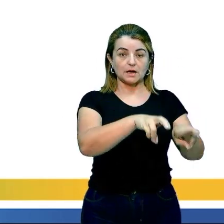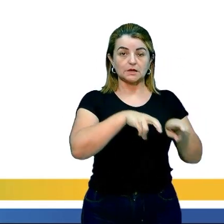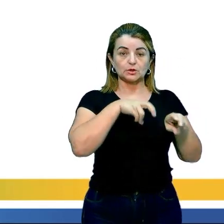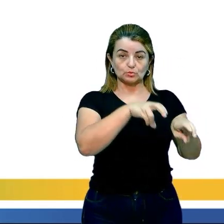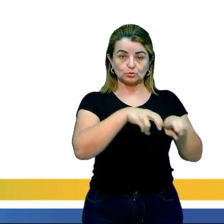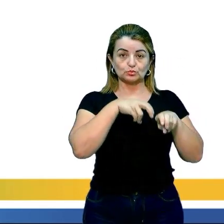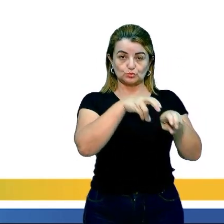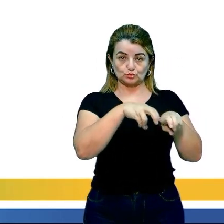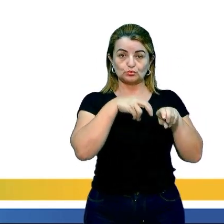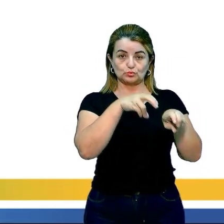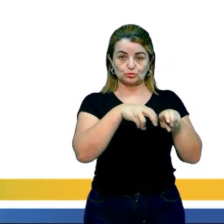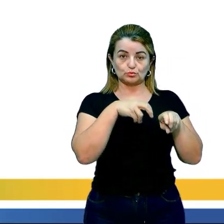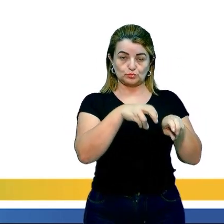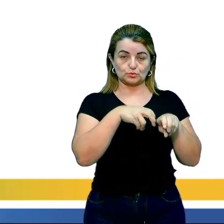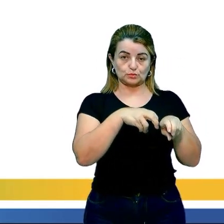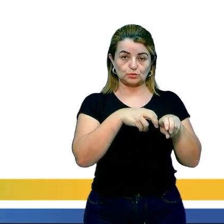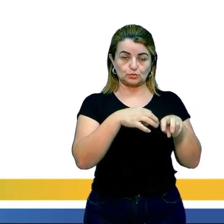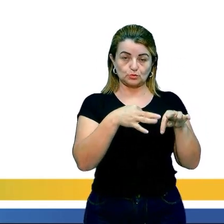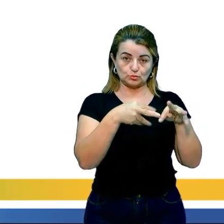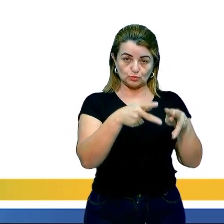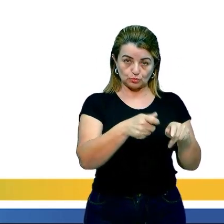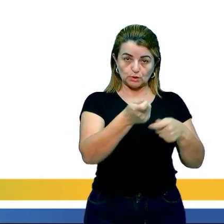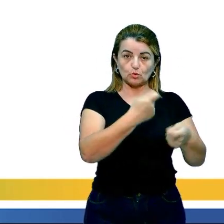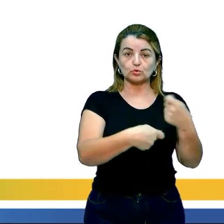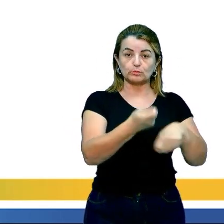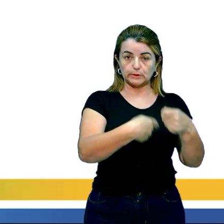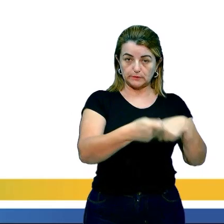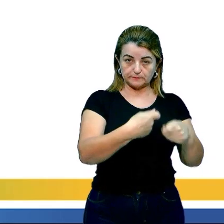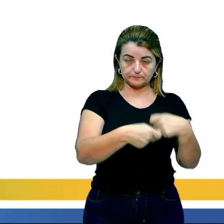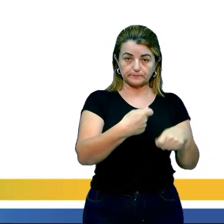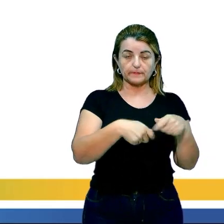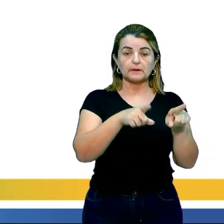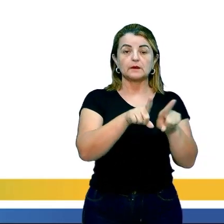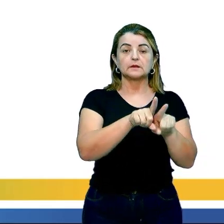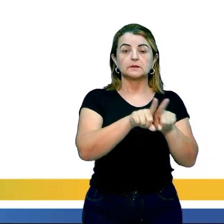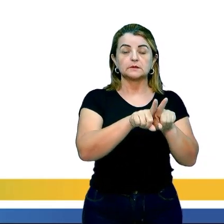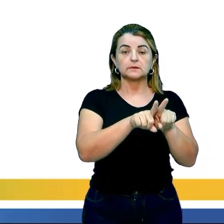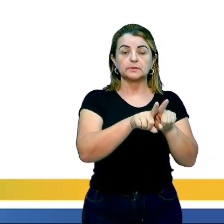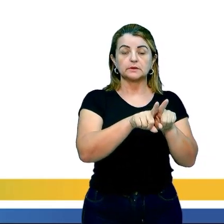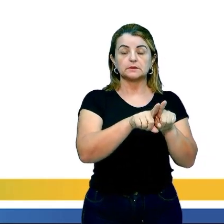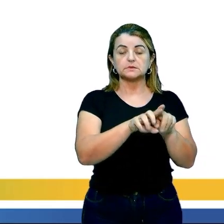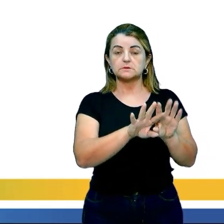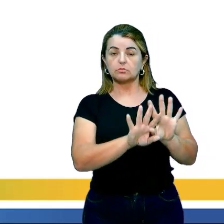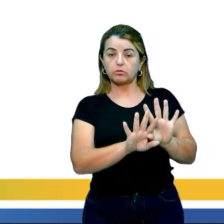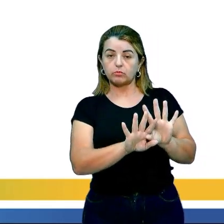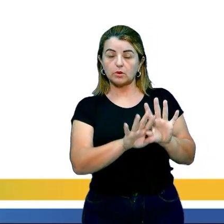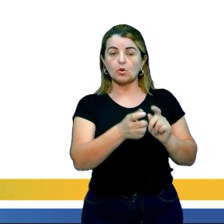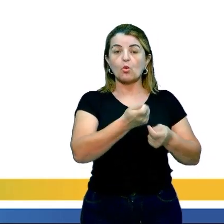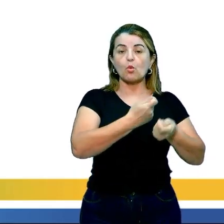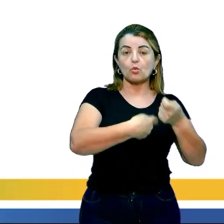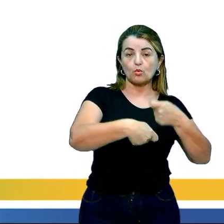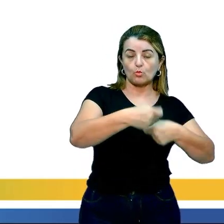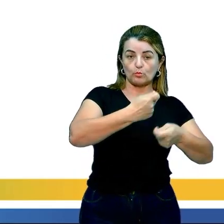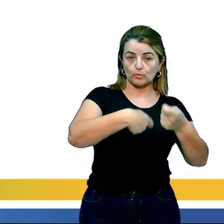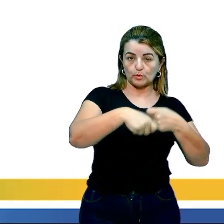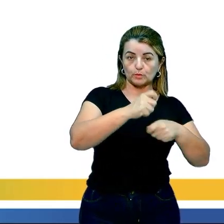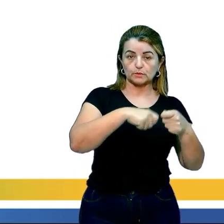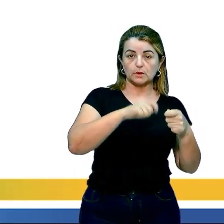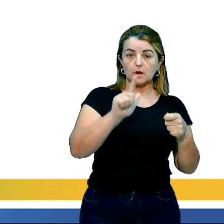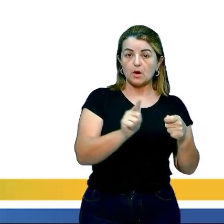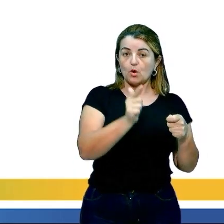em sua grande em sua grande parte econômica e ela também deve essa questão da sua economia aos